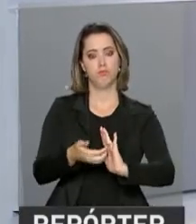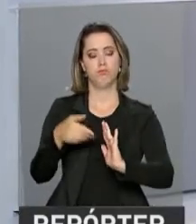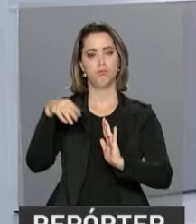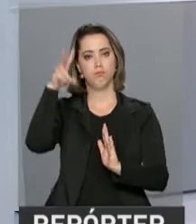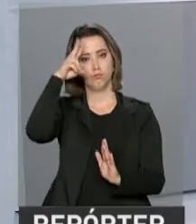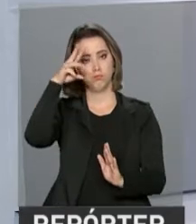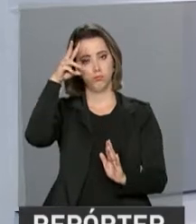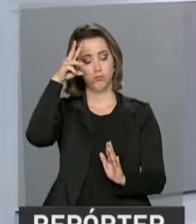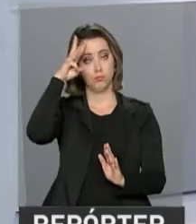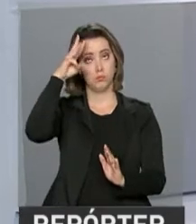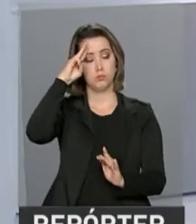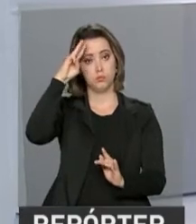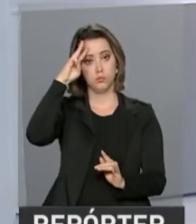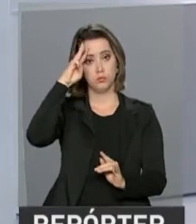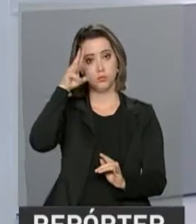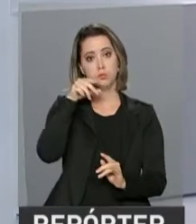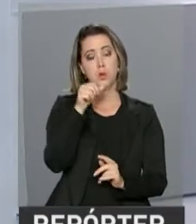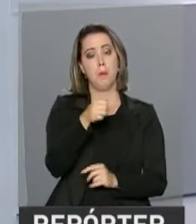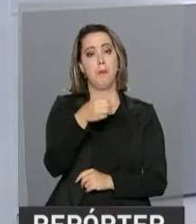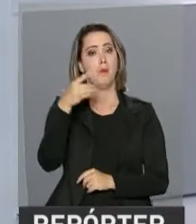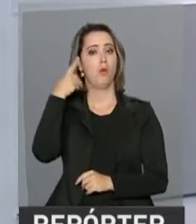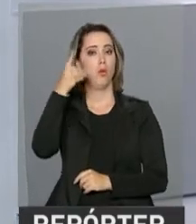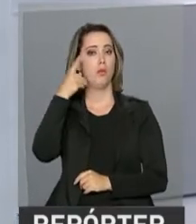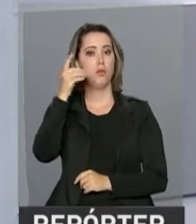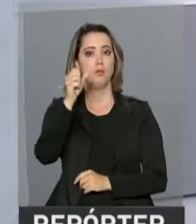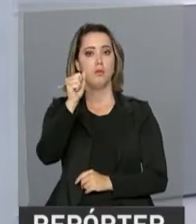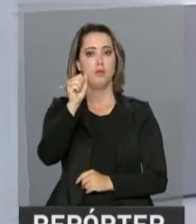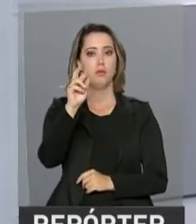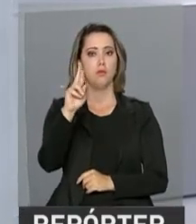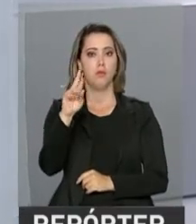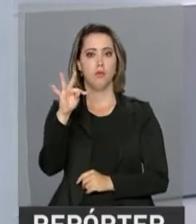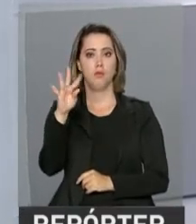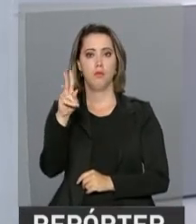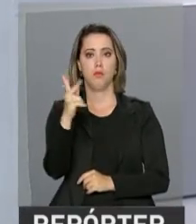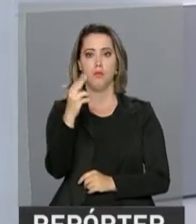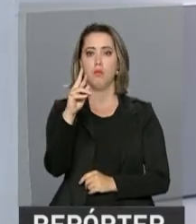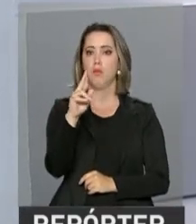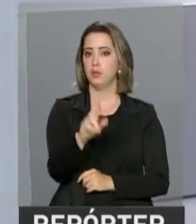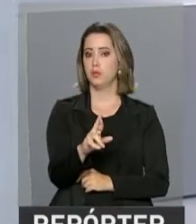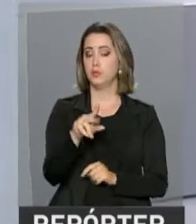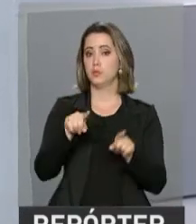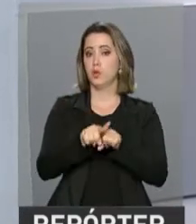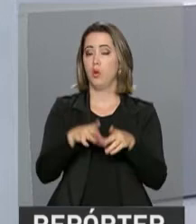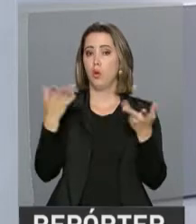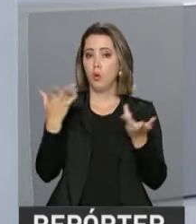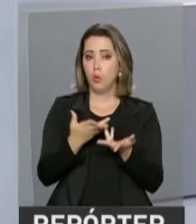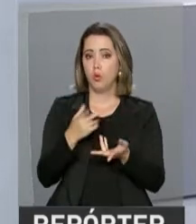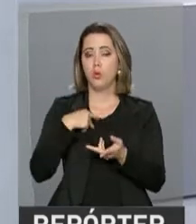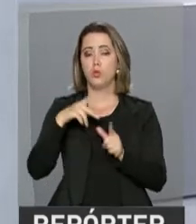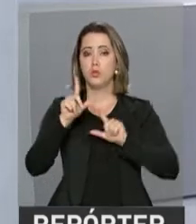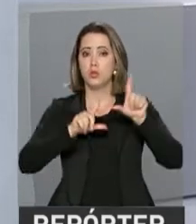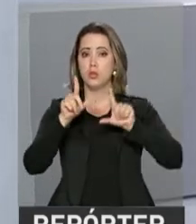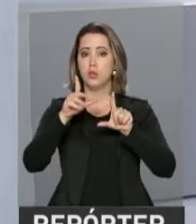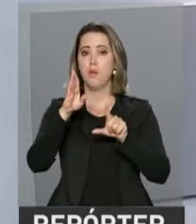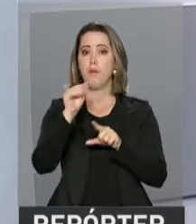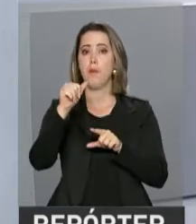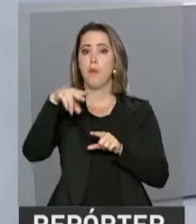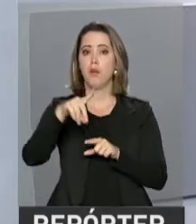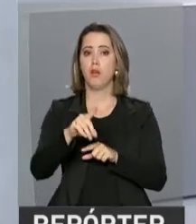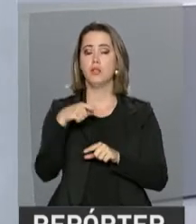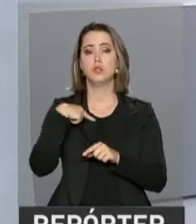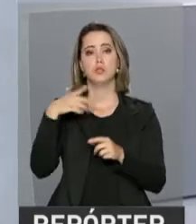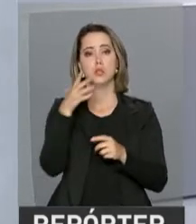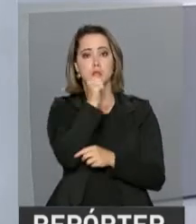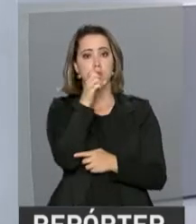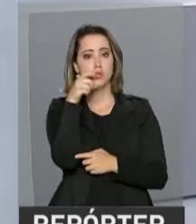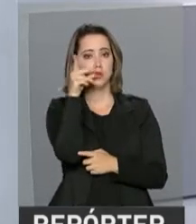pelo deputado arthur oliveira maia em uma entrevista à tv band neste fim de semana o presidente michel temer afirmou